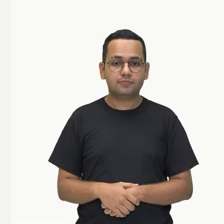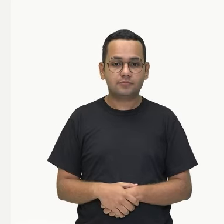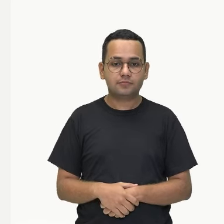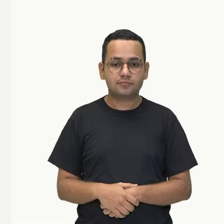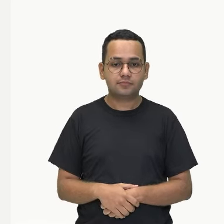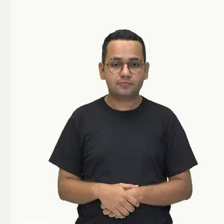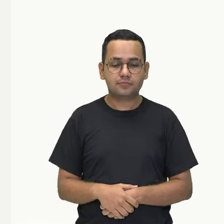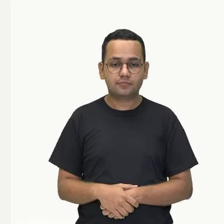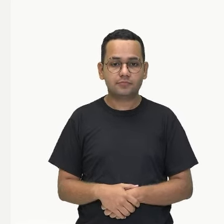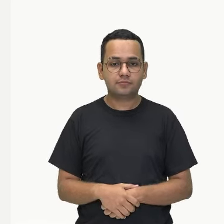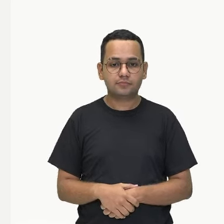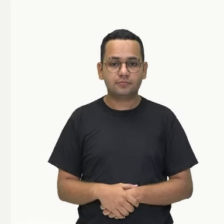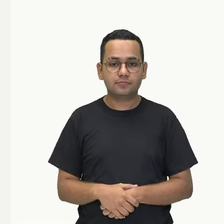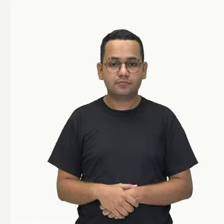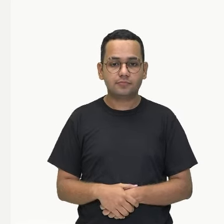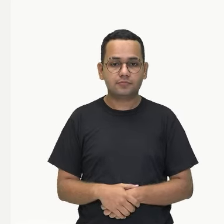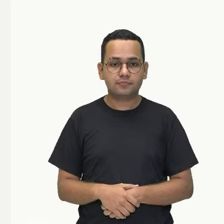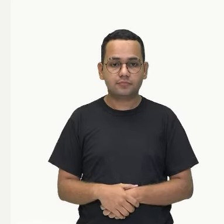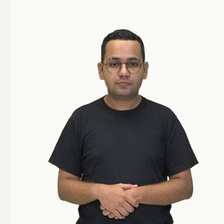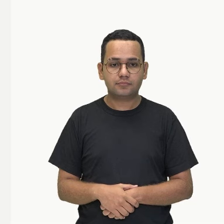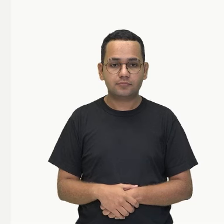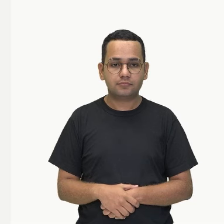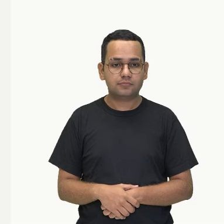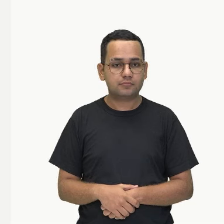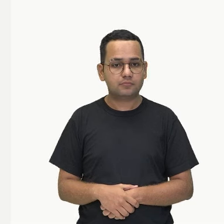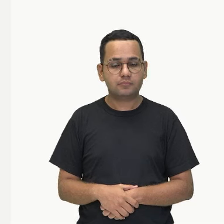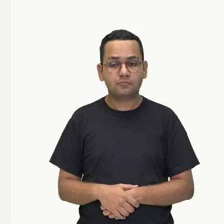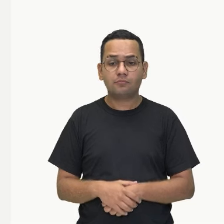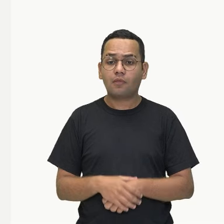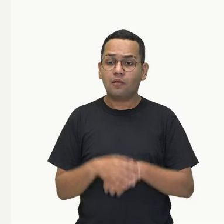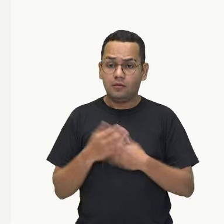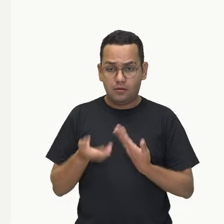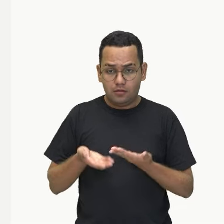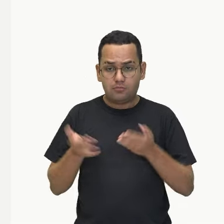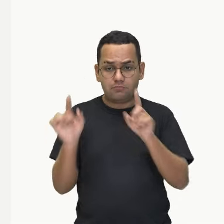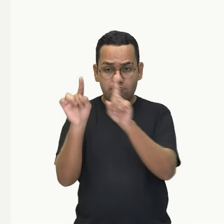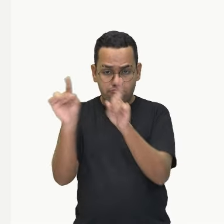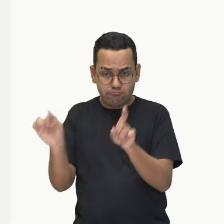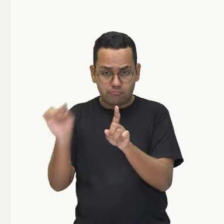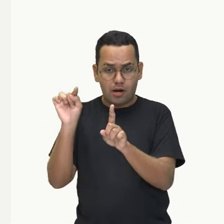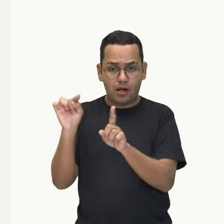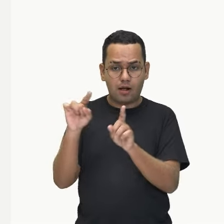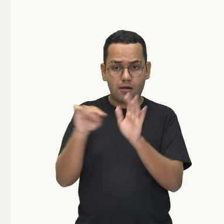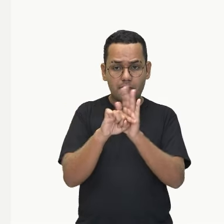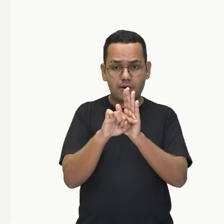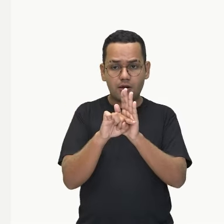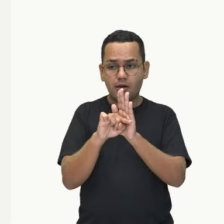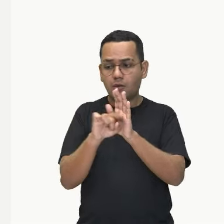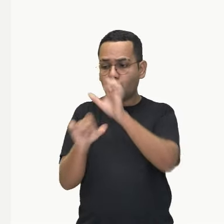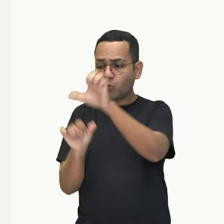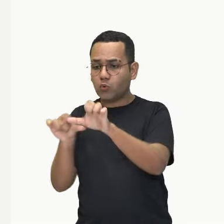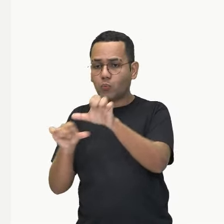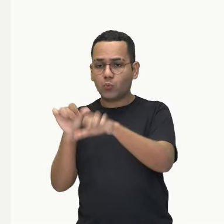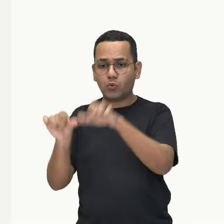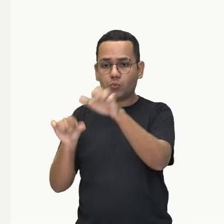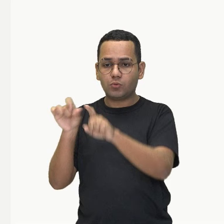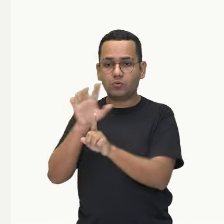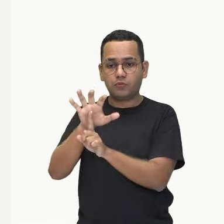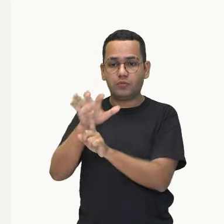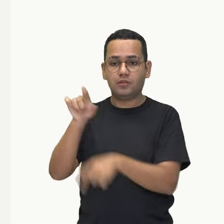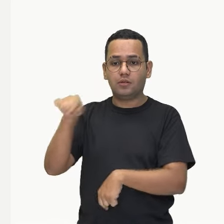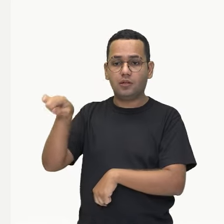Tá bom? Então, observe, ó, trocamos todos os sinais. Professor, se eu fosse fazer jogo de sinal, ia dar isso